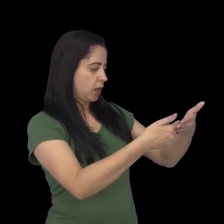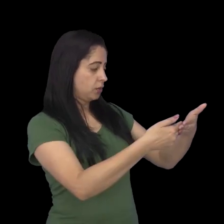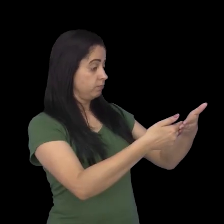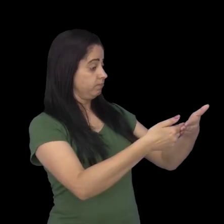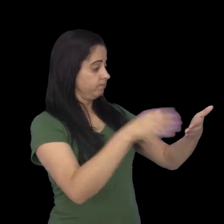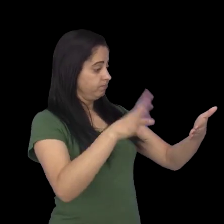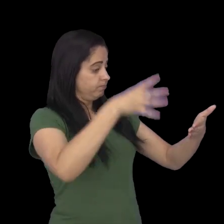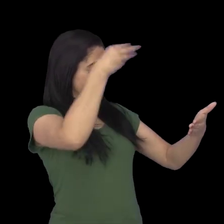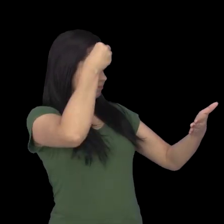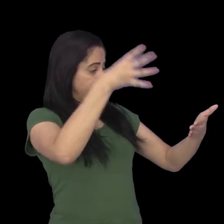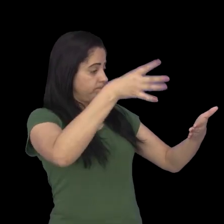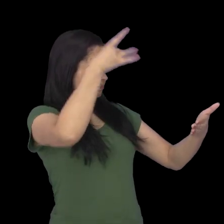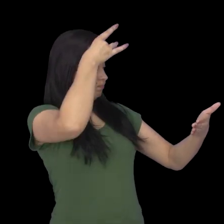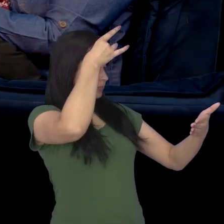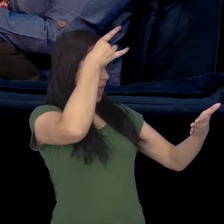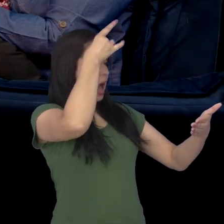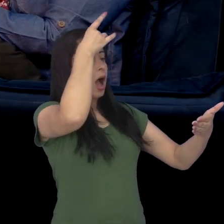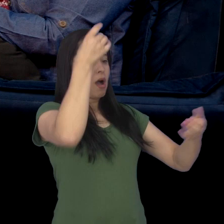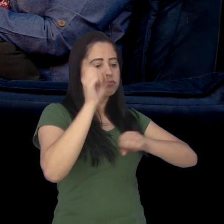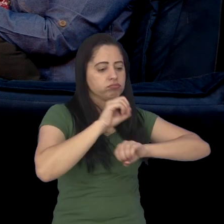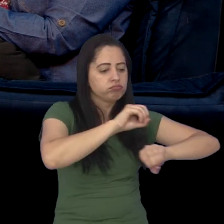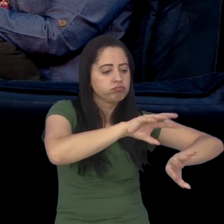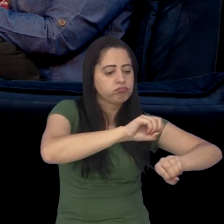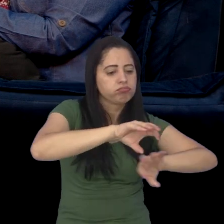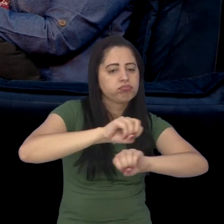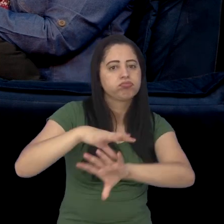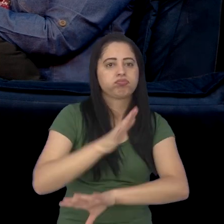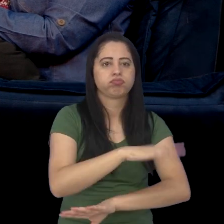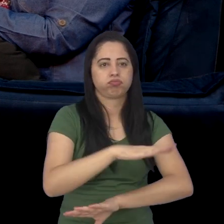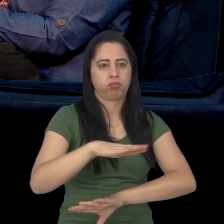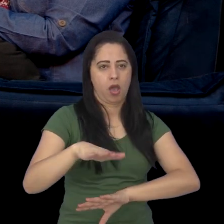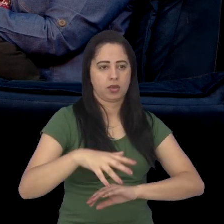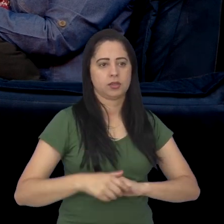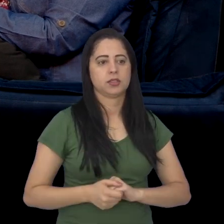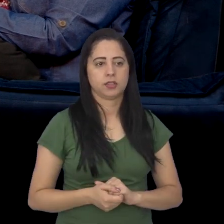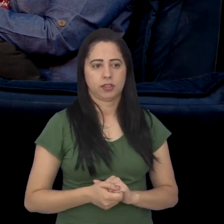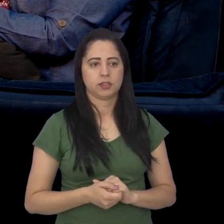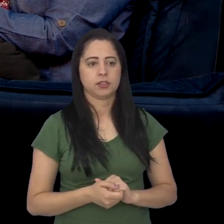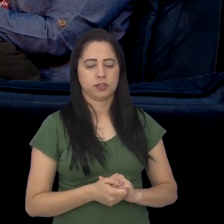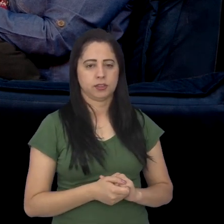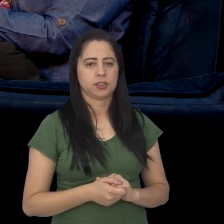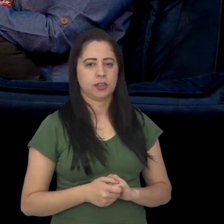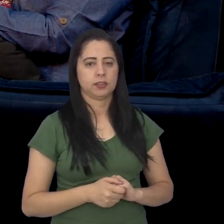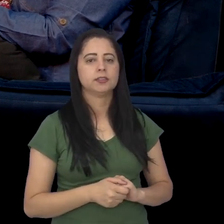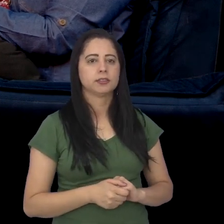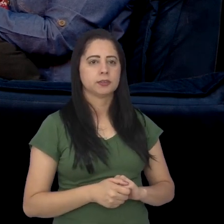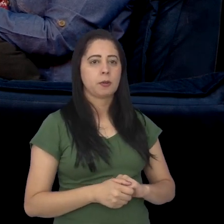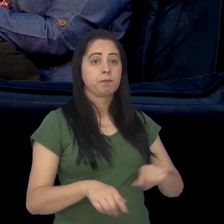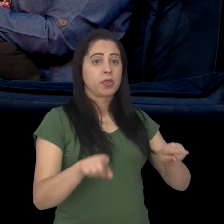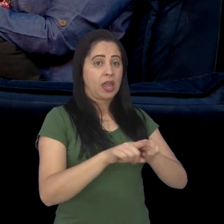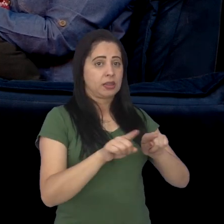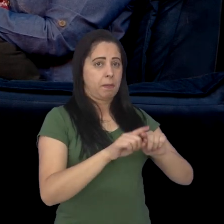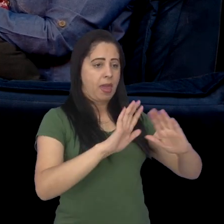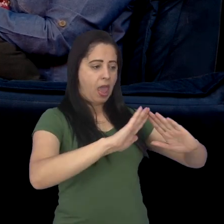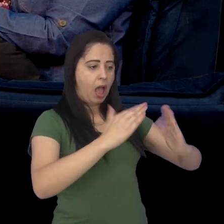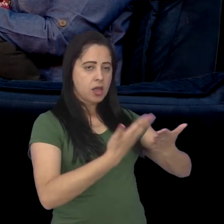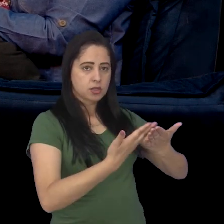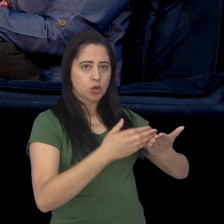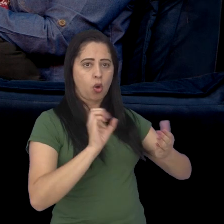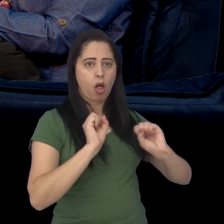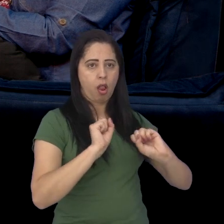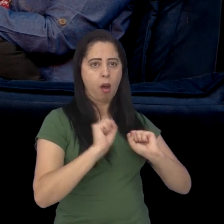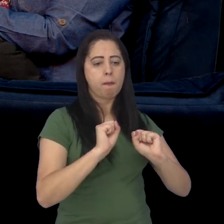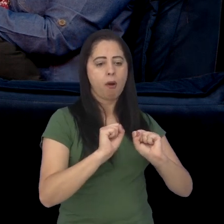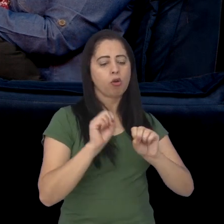professora. Claro, então, são atividades que a professora pode ter aquele livro de apoio e passar para os filhos, ou